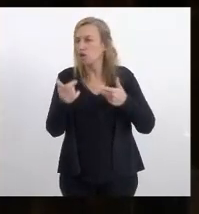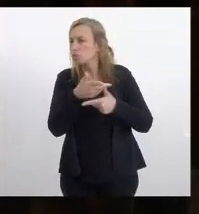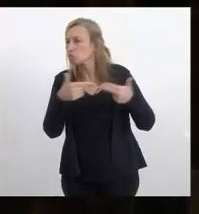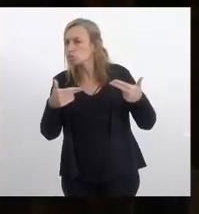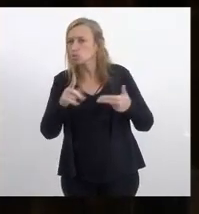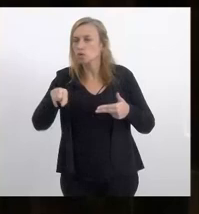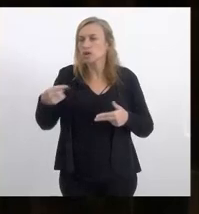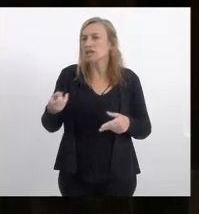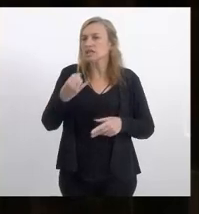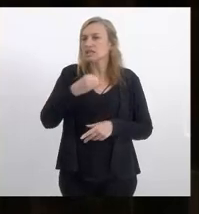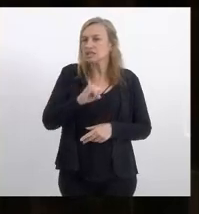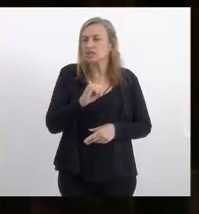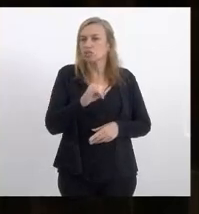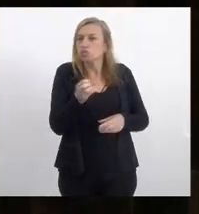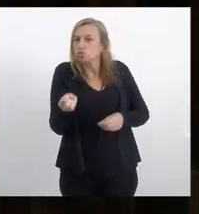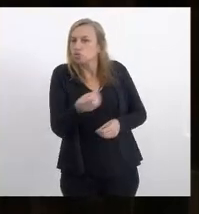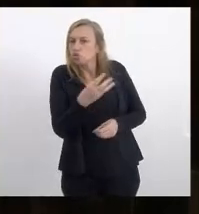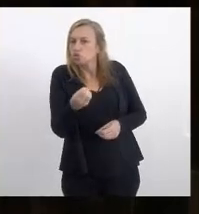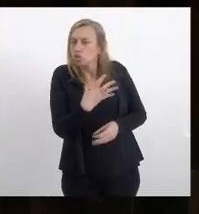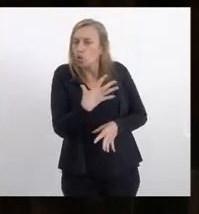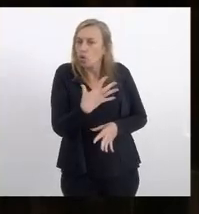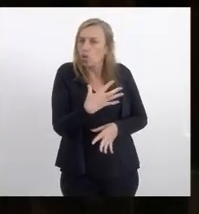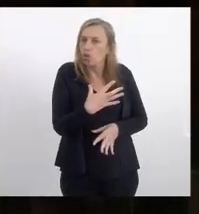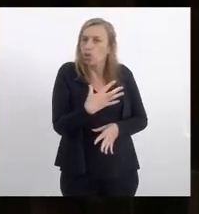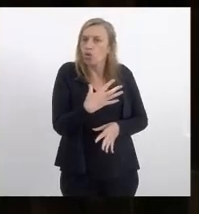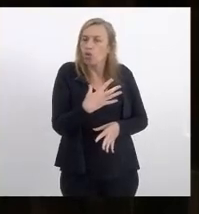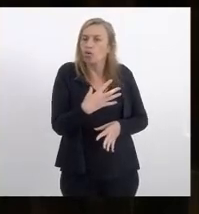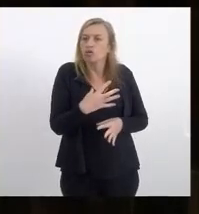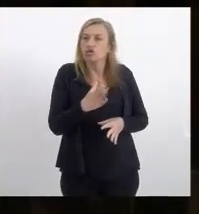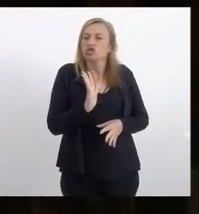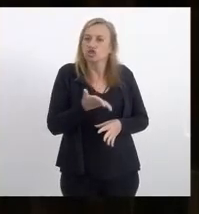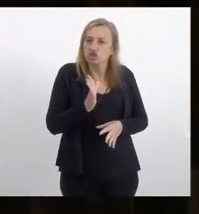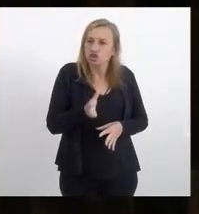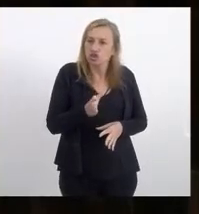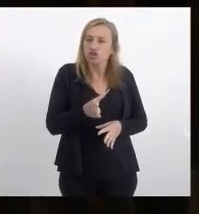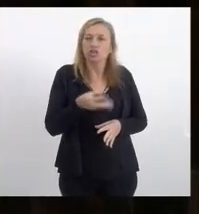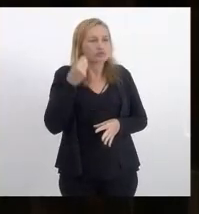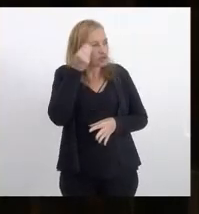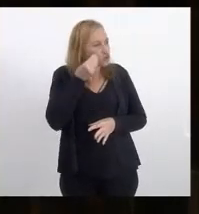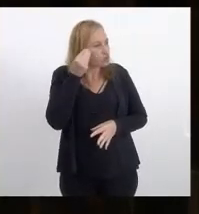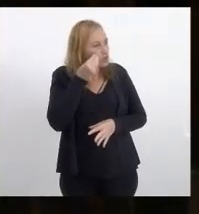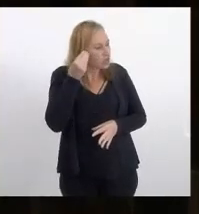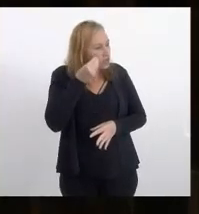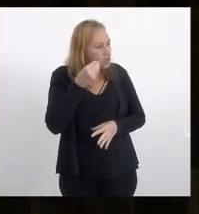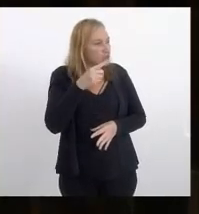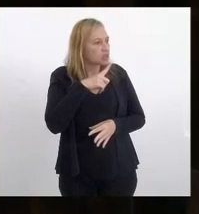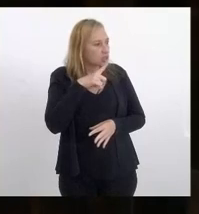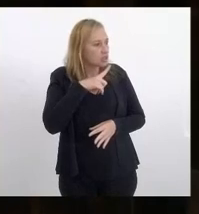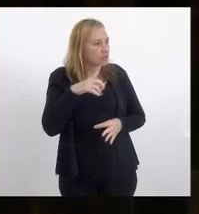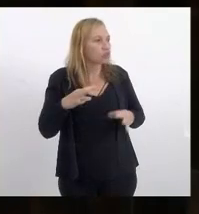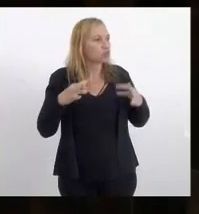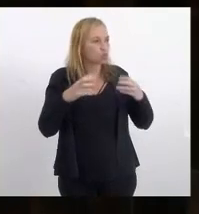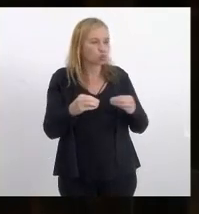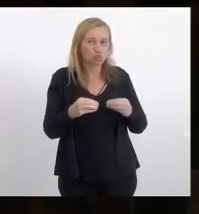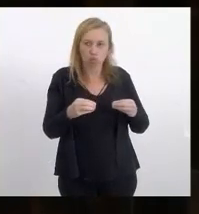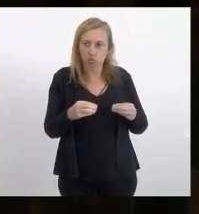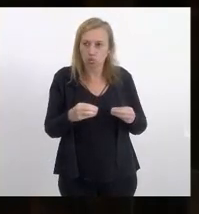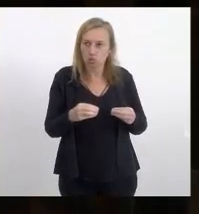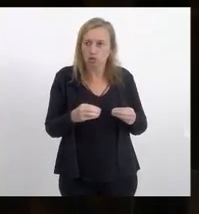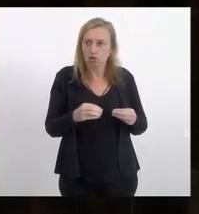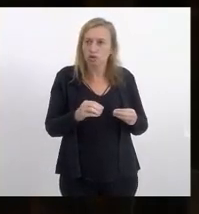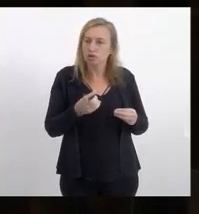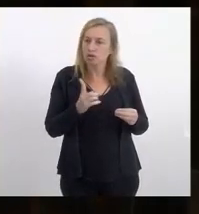se os veteranos que já passaram por tudo isso que nós estamos passando que hoje nós estamos na ativa não